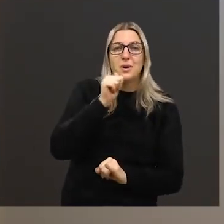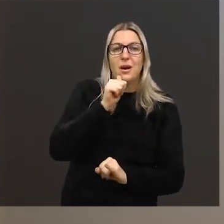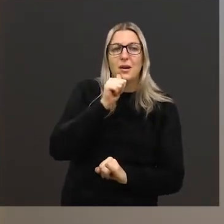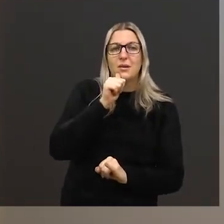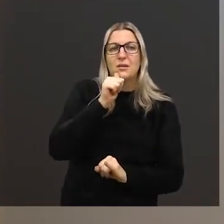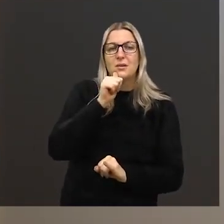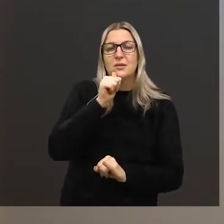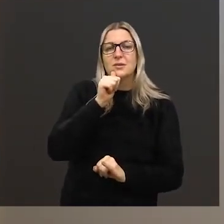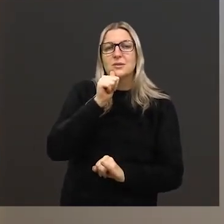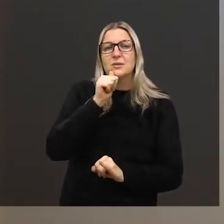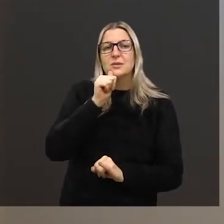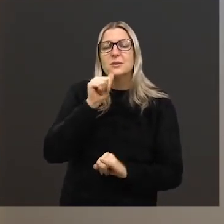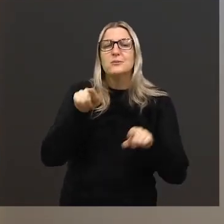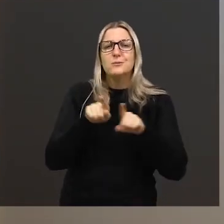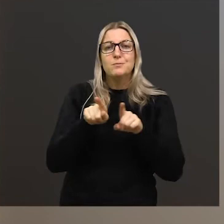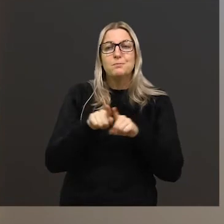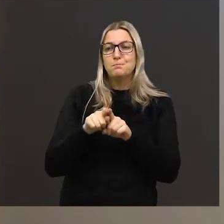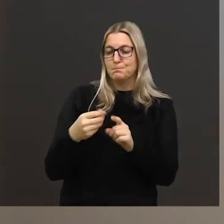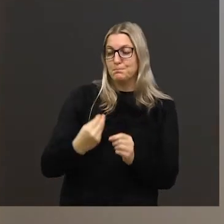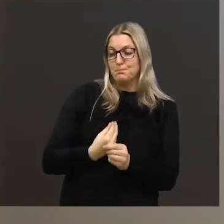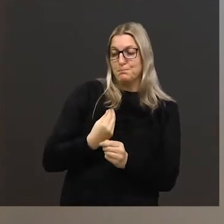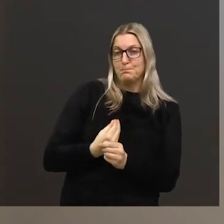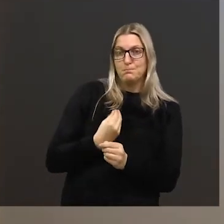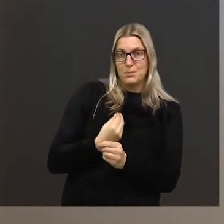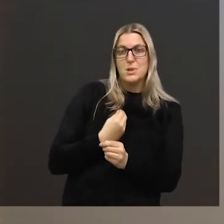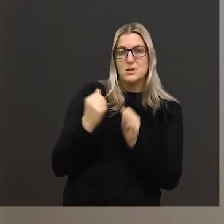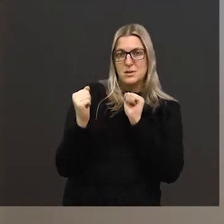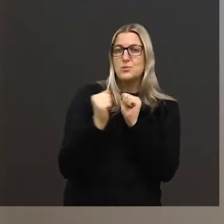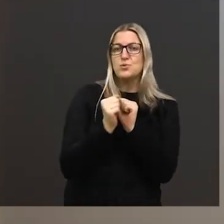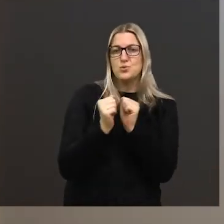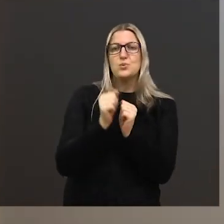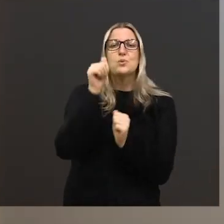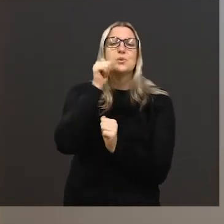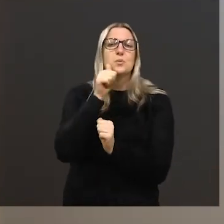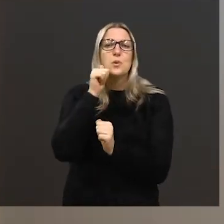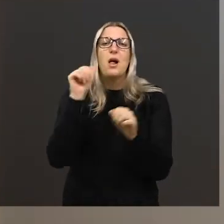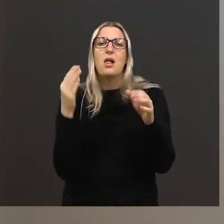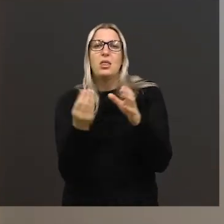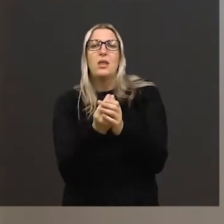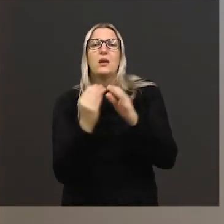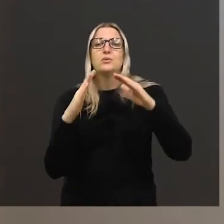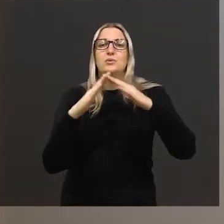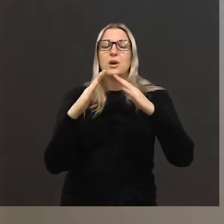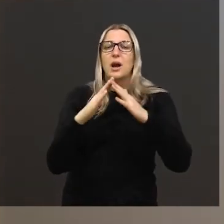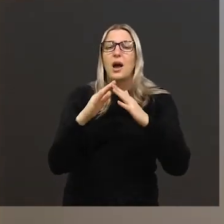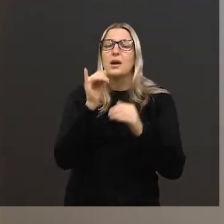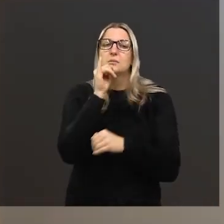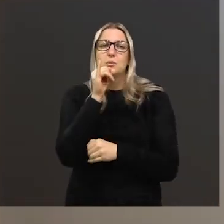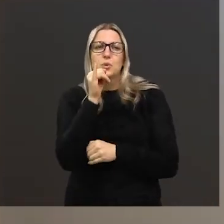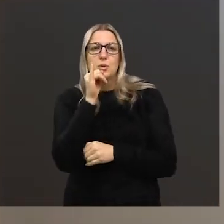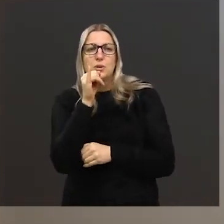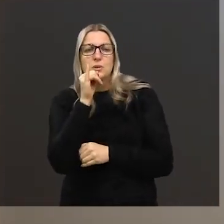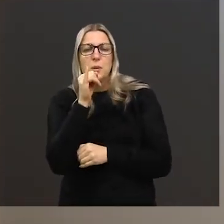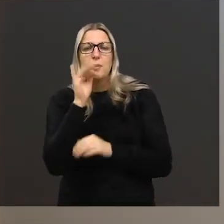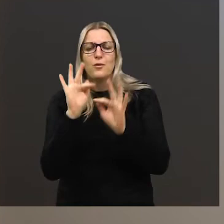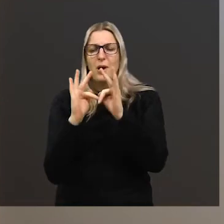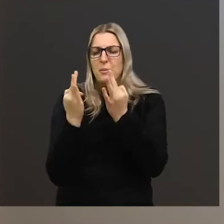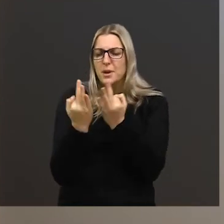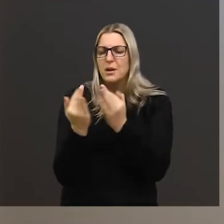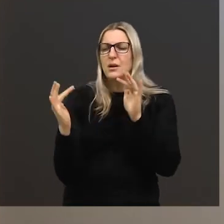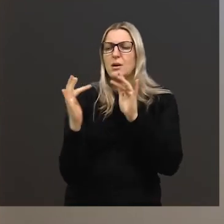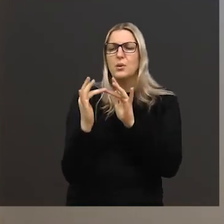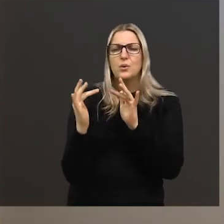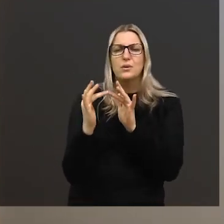mulher e manter uma presença, né, dentro da casa dessa mulher. Seja através